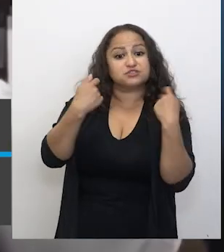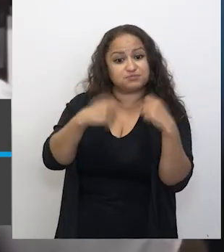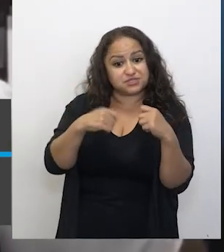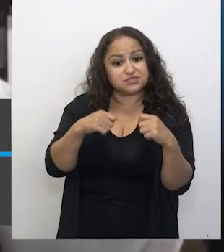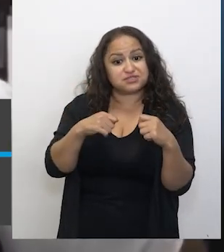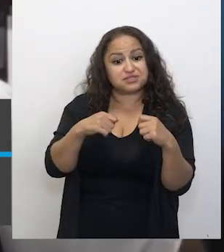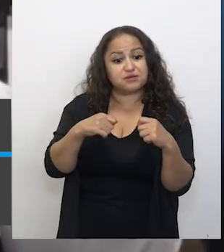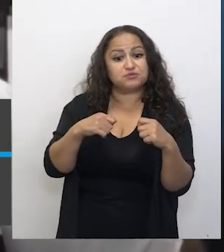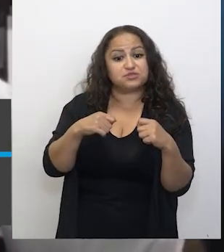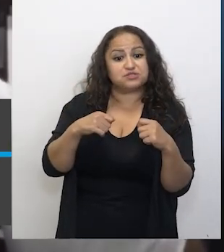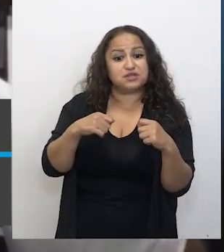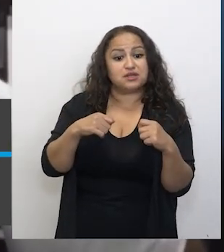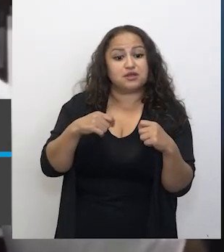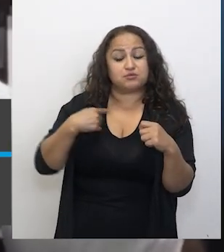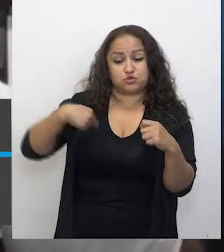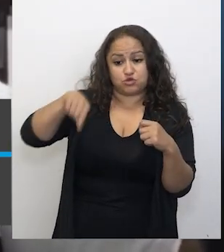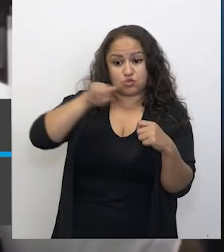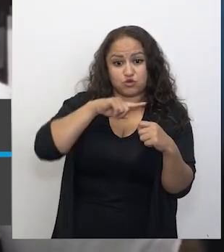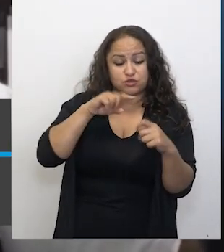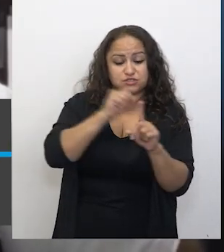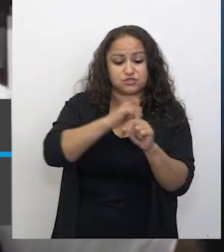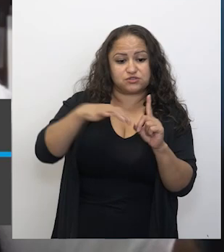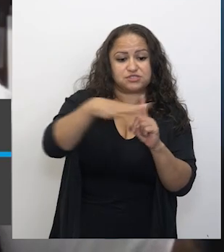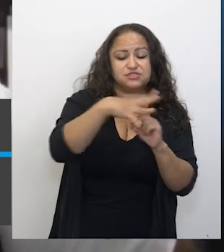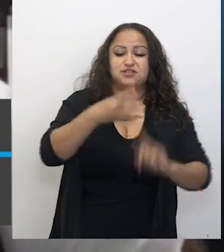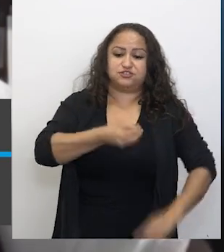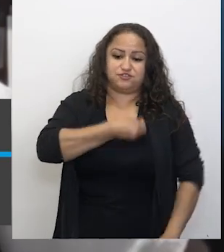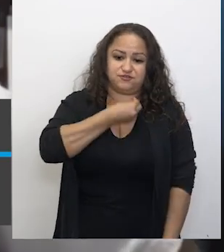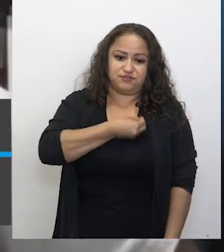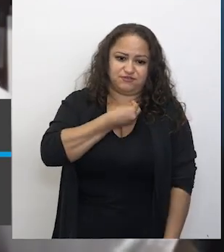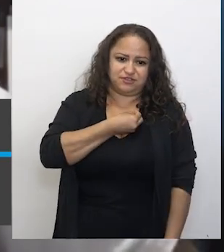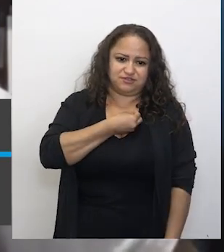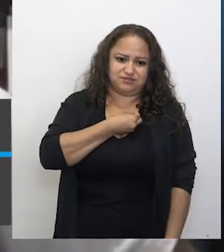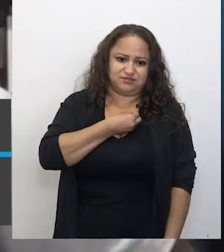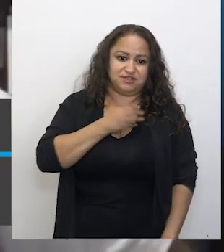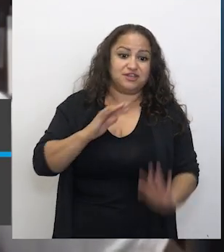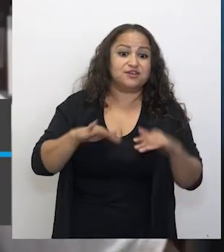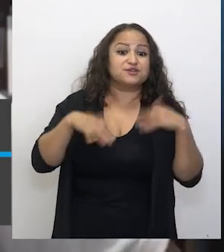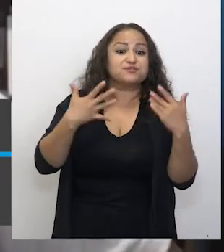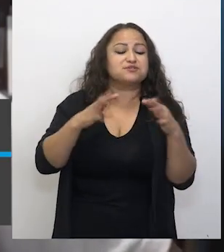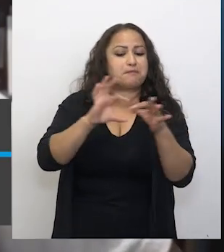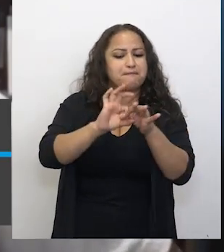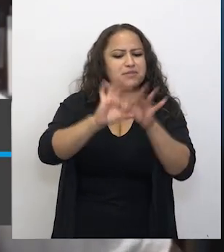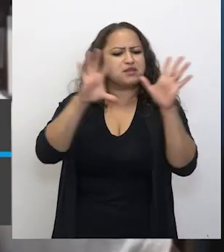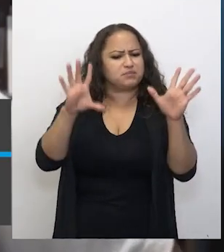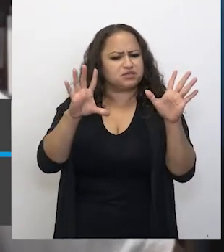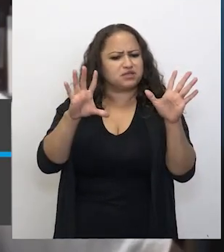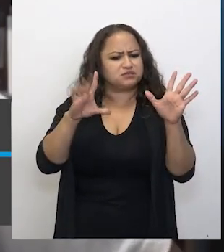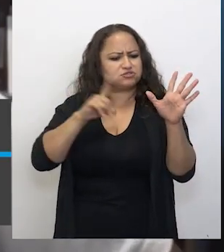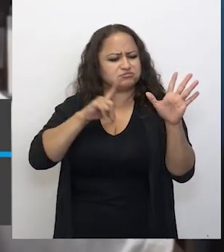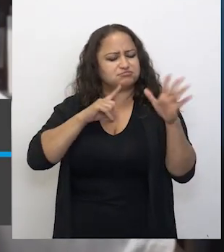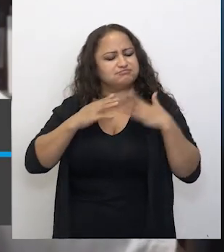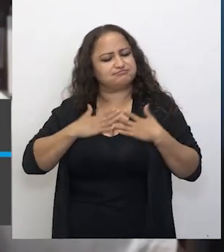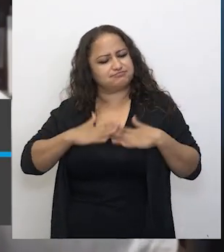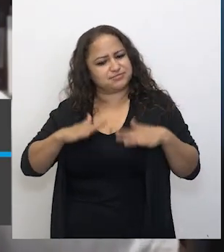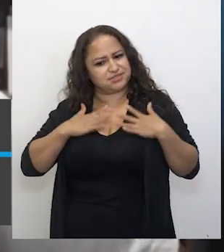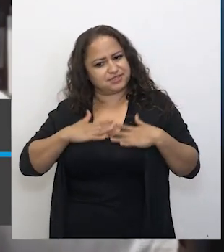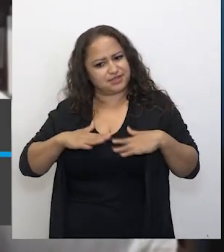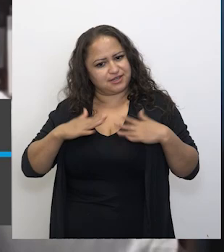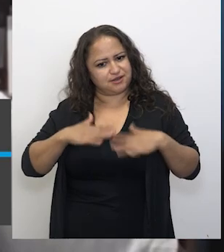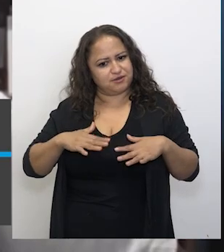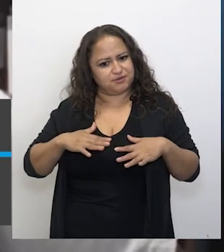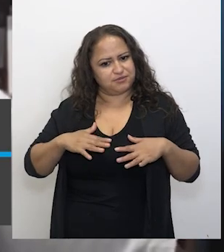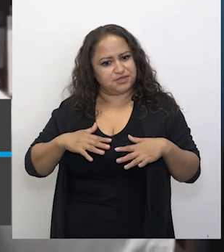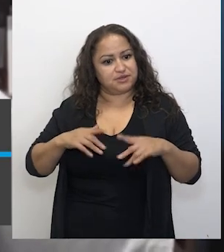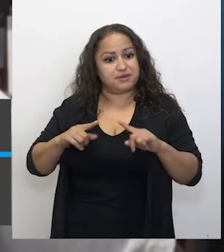gente poder conviver em sociedade, né? Quando tiver mais liberdade, haverá mais caos. E